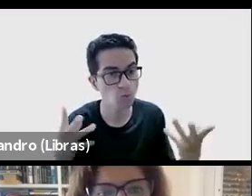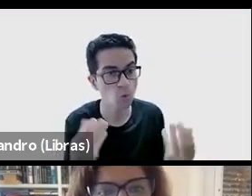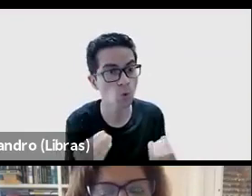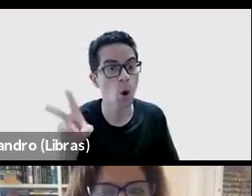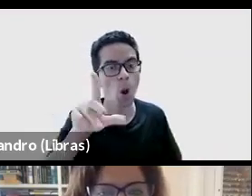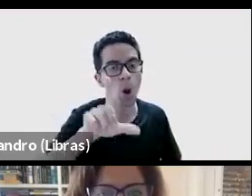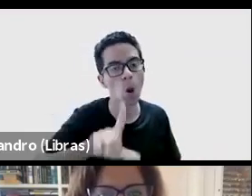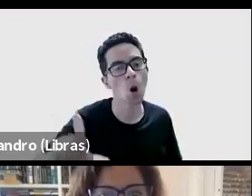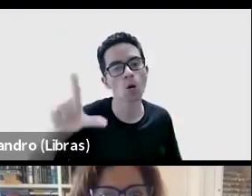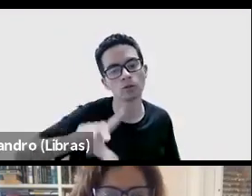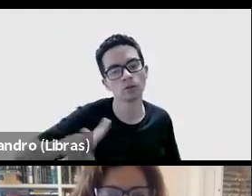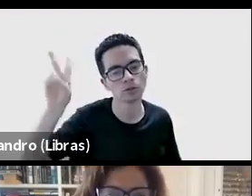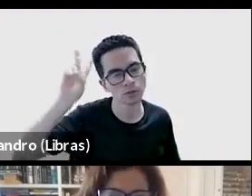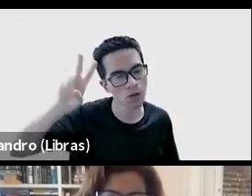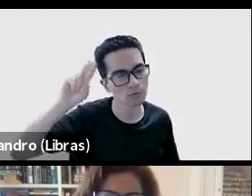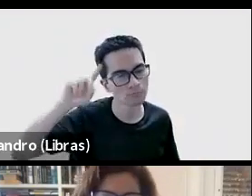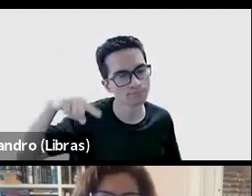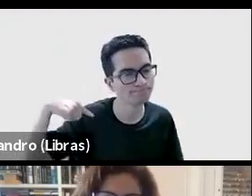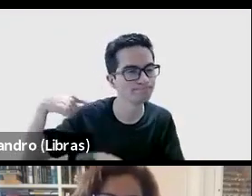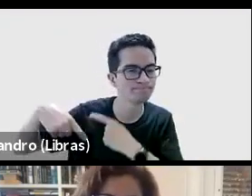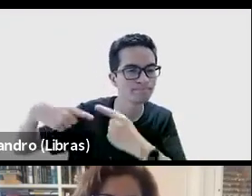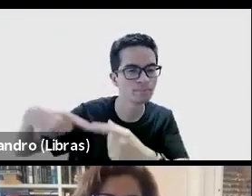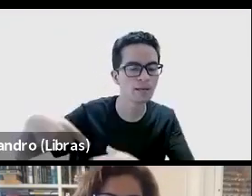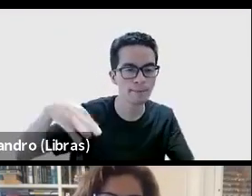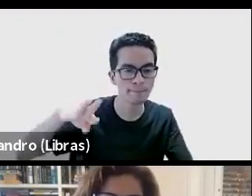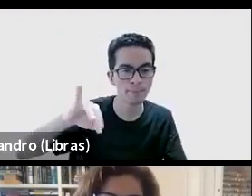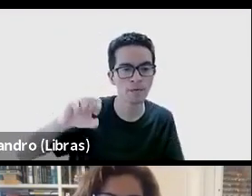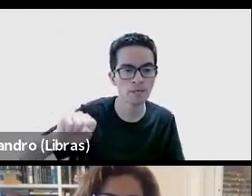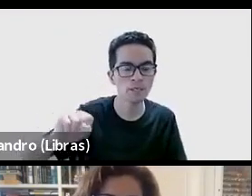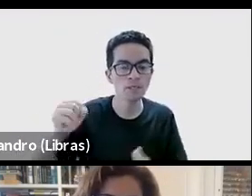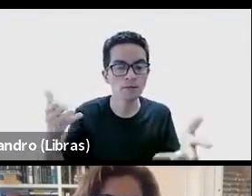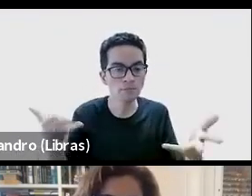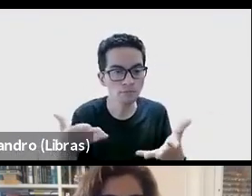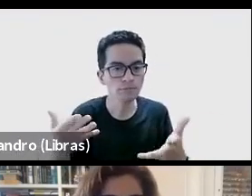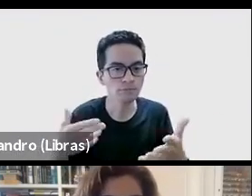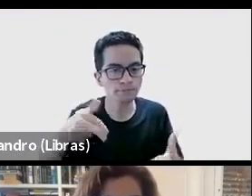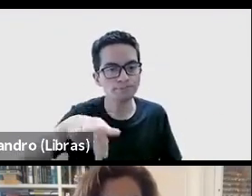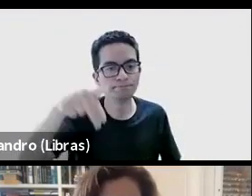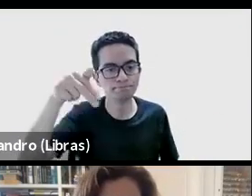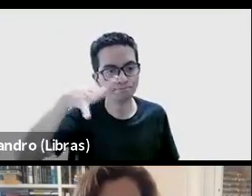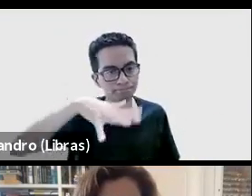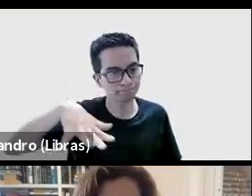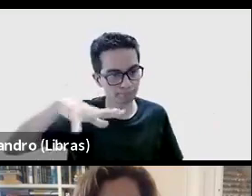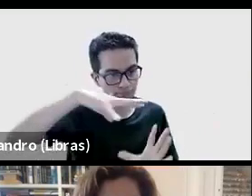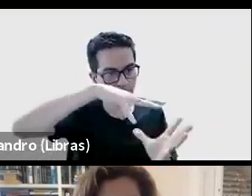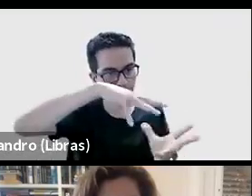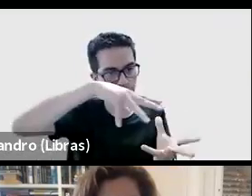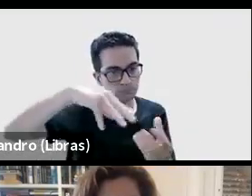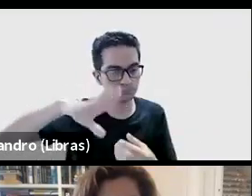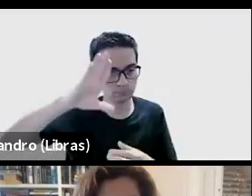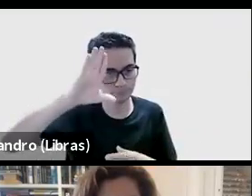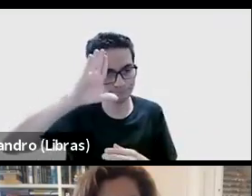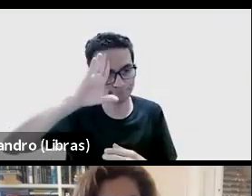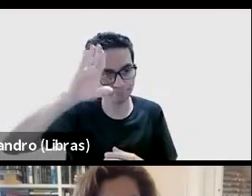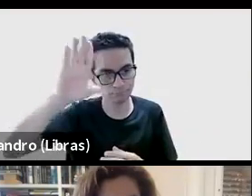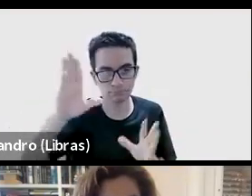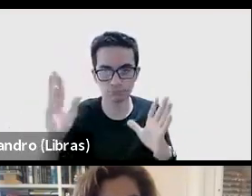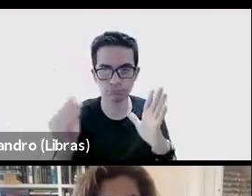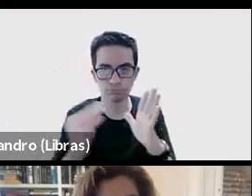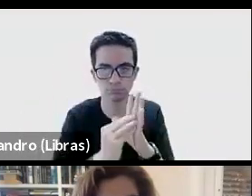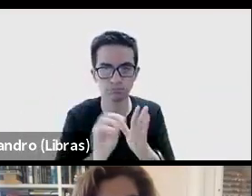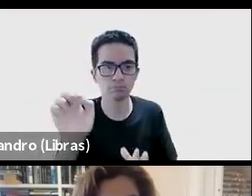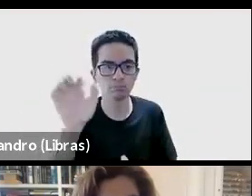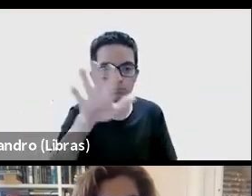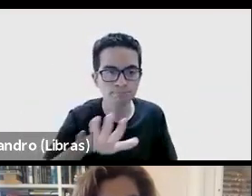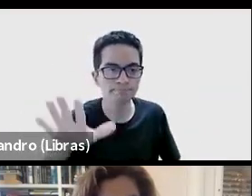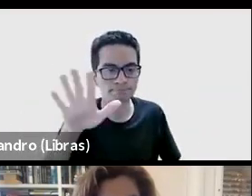historicamente, claro, né, muitas das nossas matrizes disciplinares, elas vêm do norte global, né, sobretudo da Europa e da América